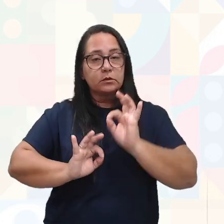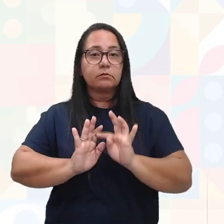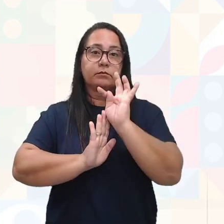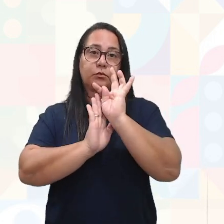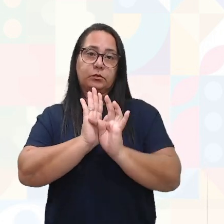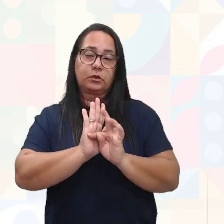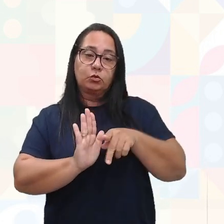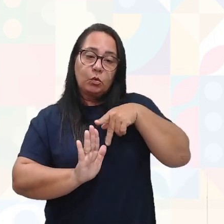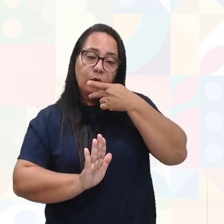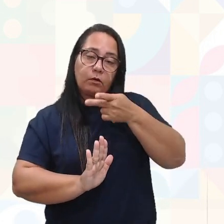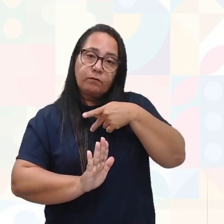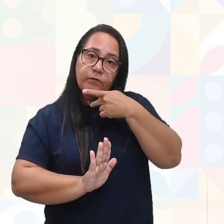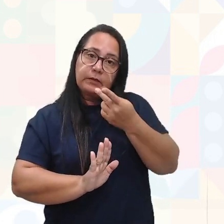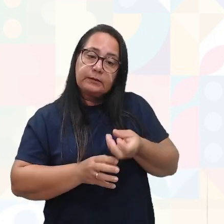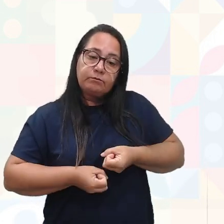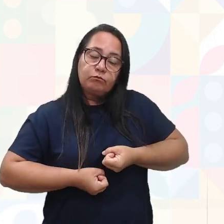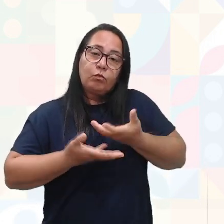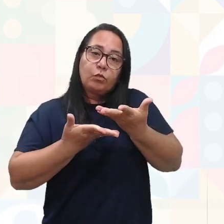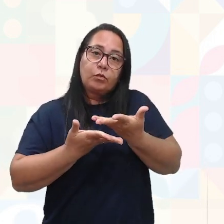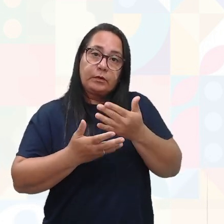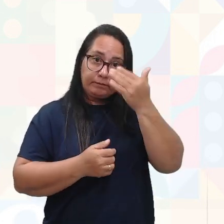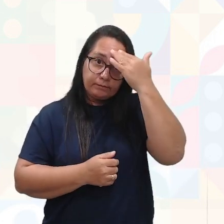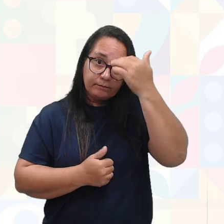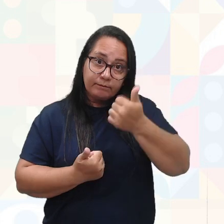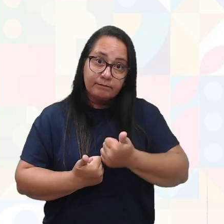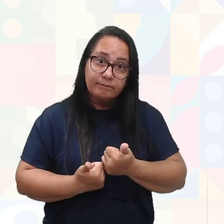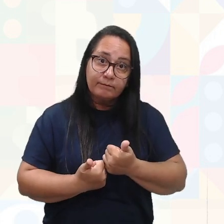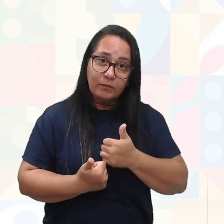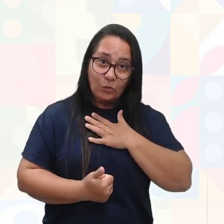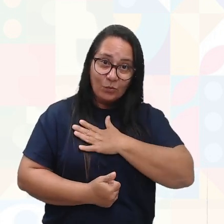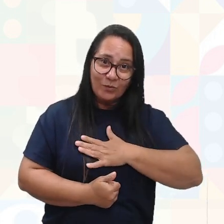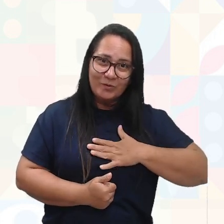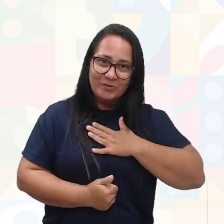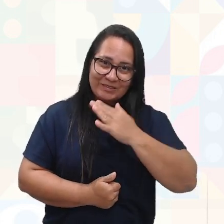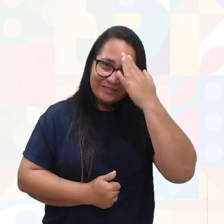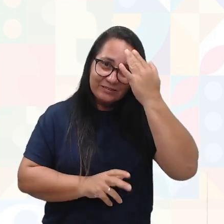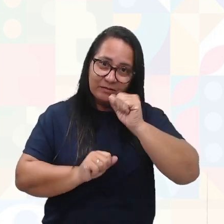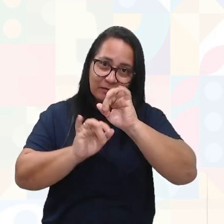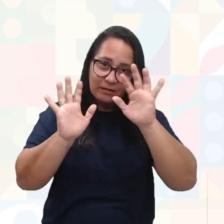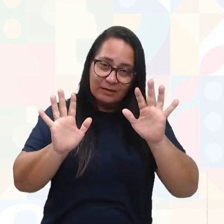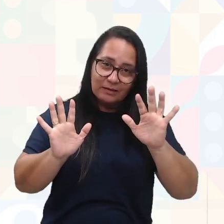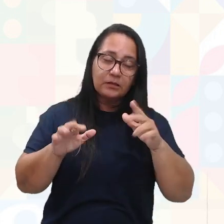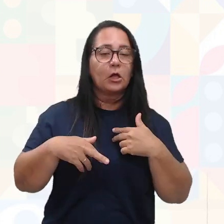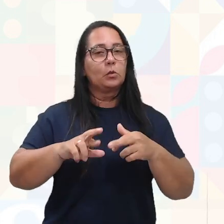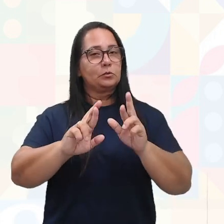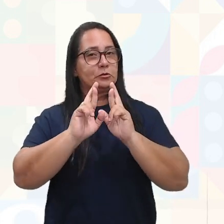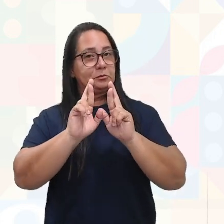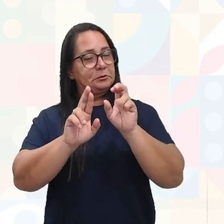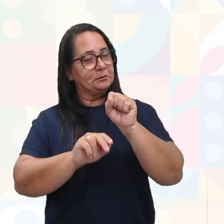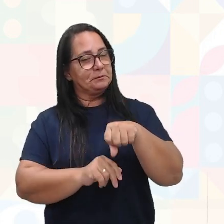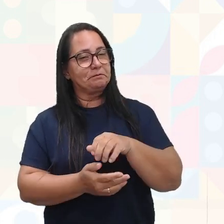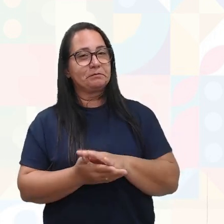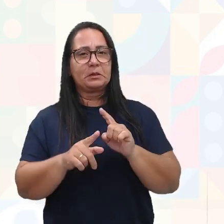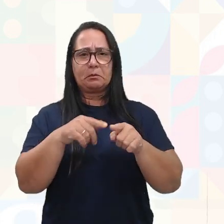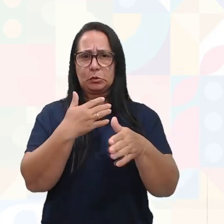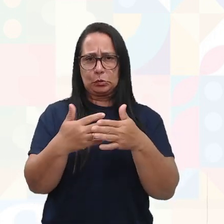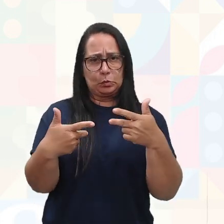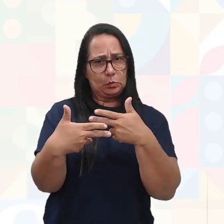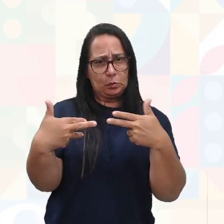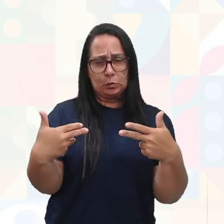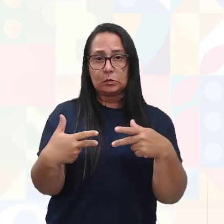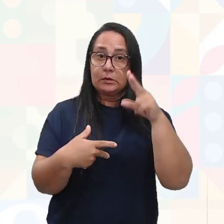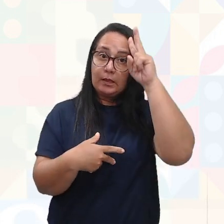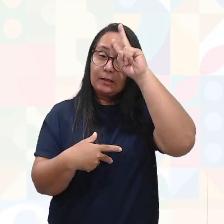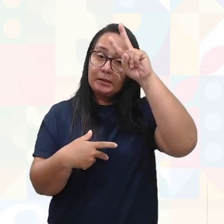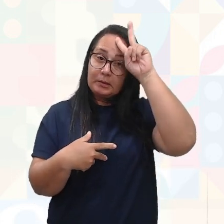na fala. Entenderam? Tudo bem até aí, minha gente? Vocês estão gostando? Estão entendendo? Eu espero que sim. Mas qualquer coisa, lembra